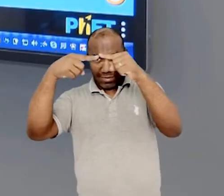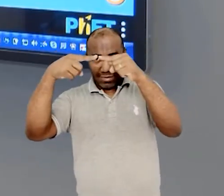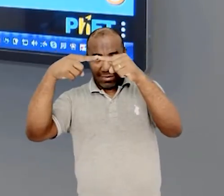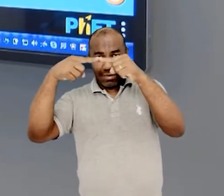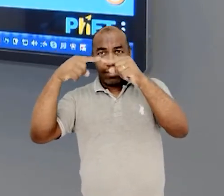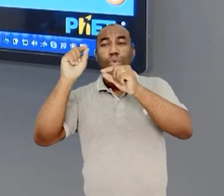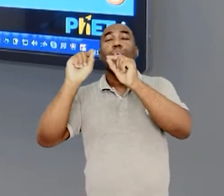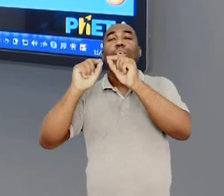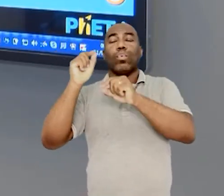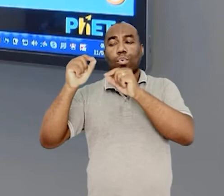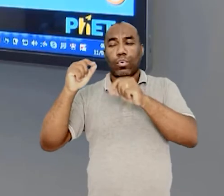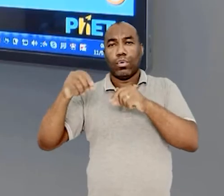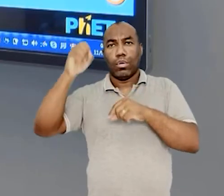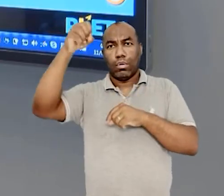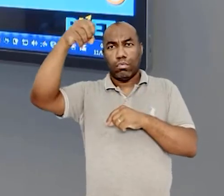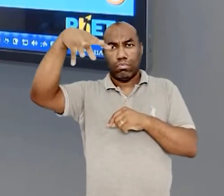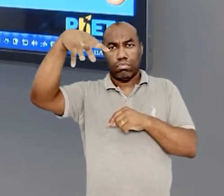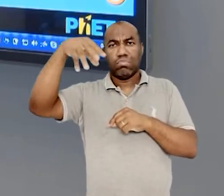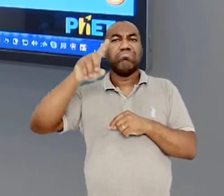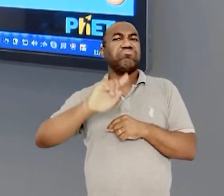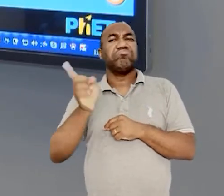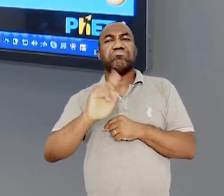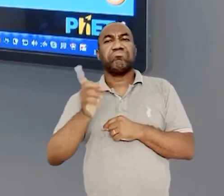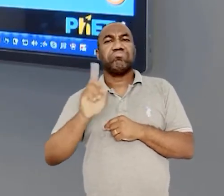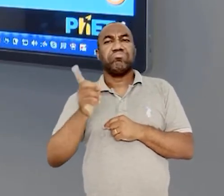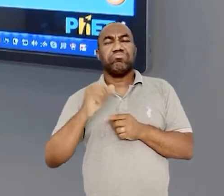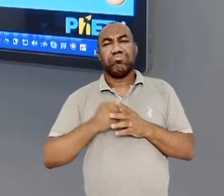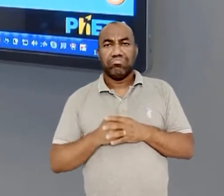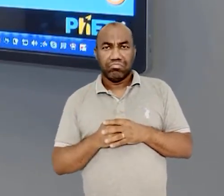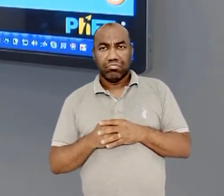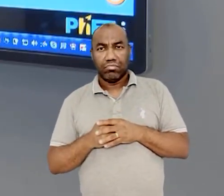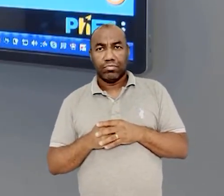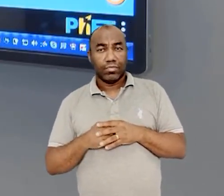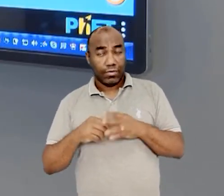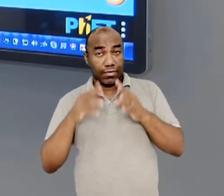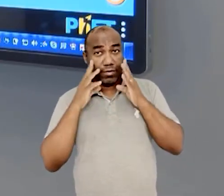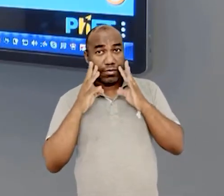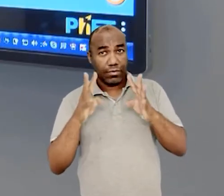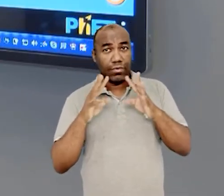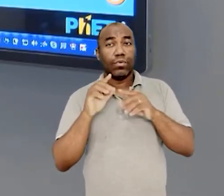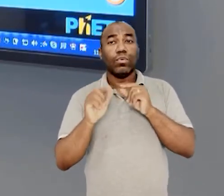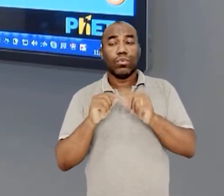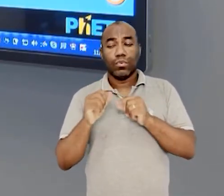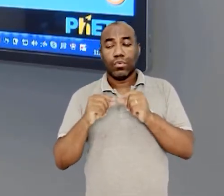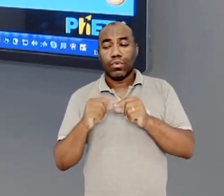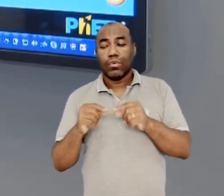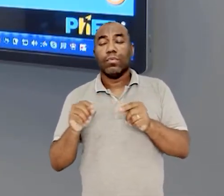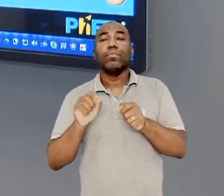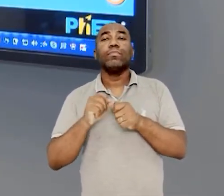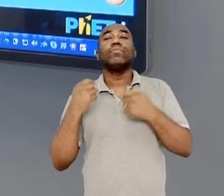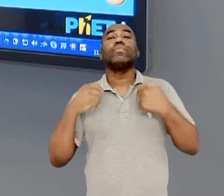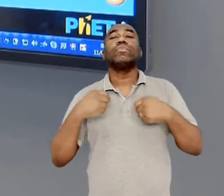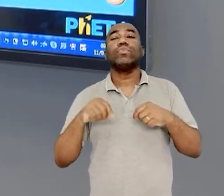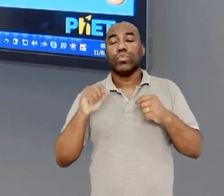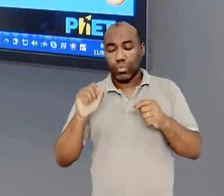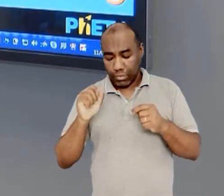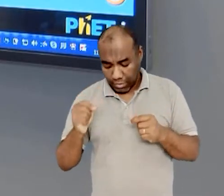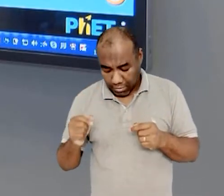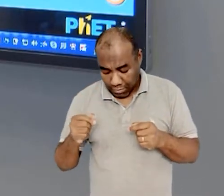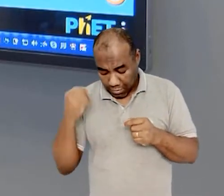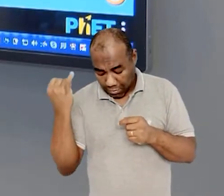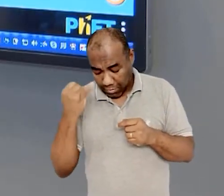parte inferior da lâmpada, ela não vai funcionar. Então, atenção. Essa habilidade você tem que